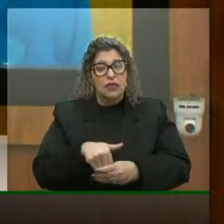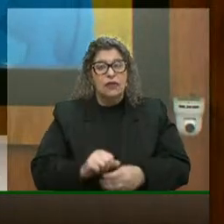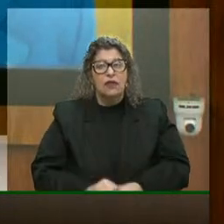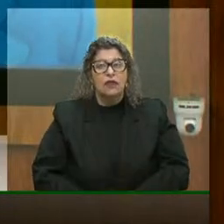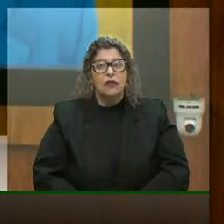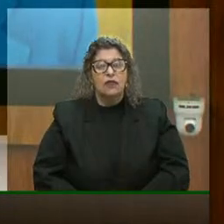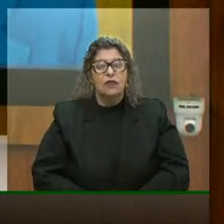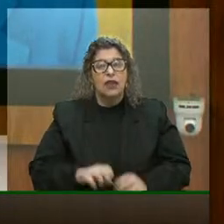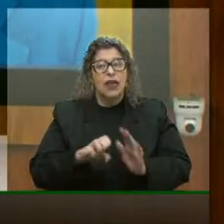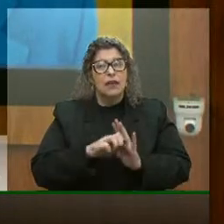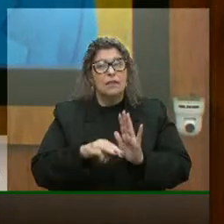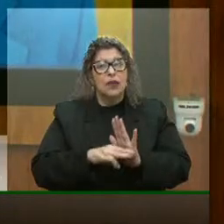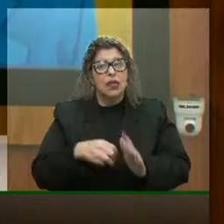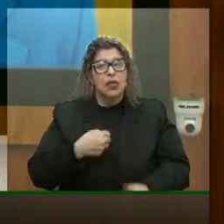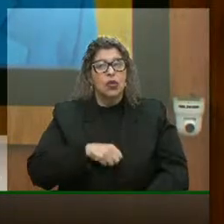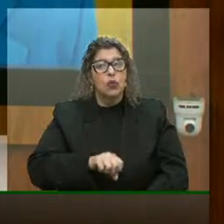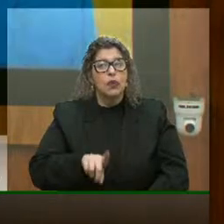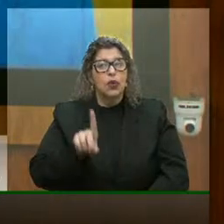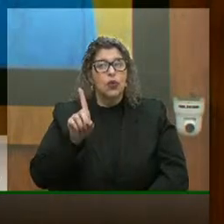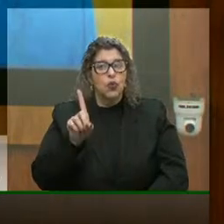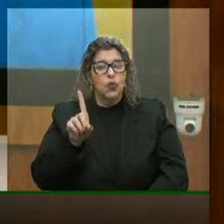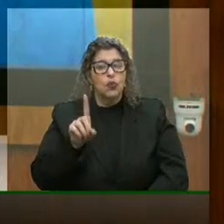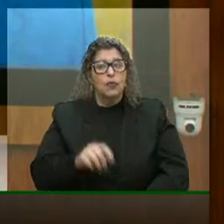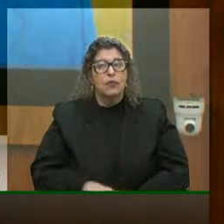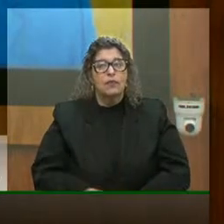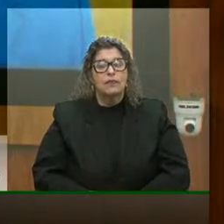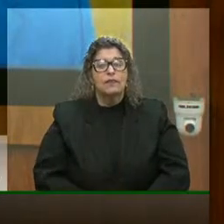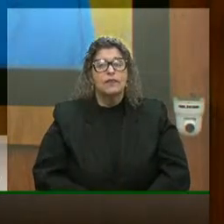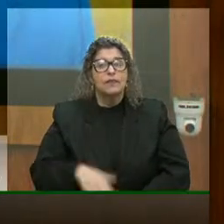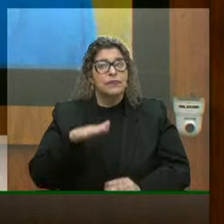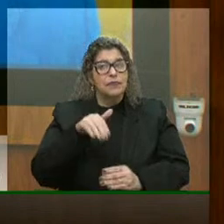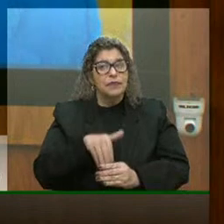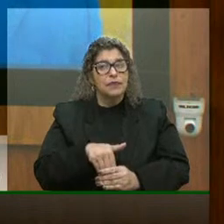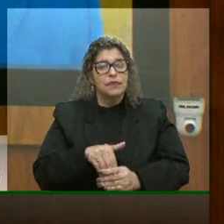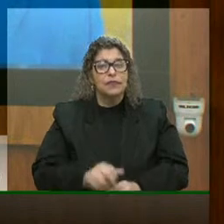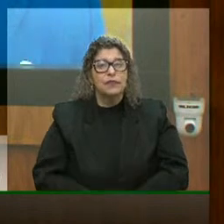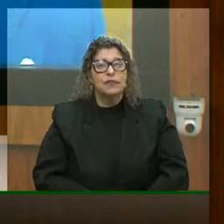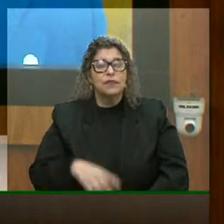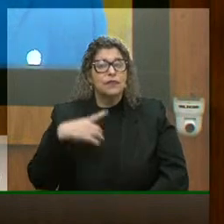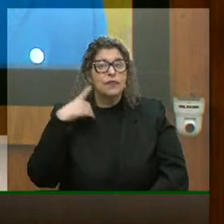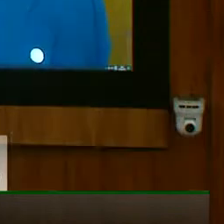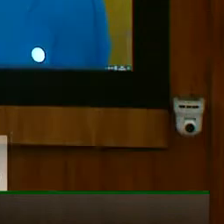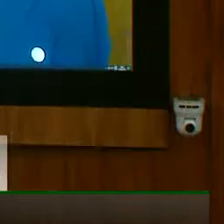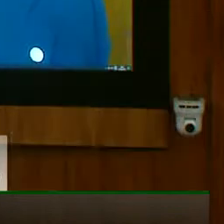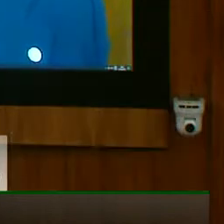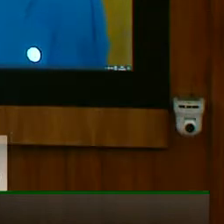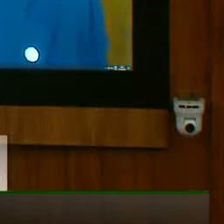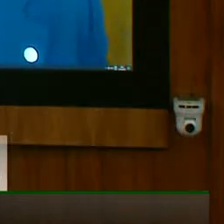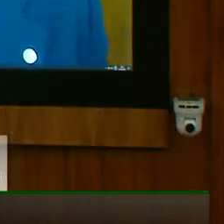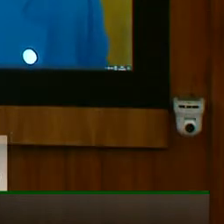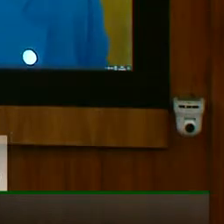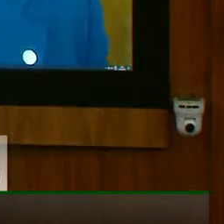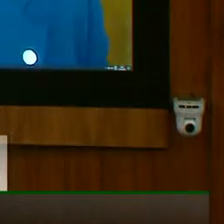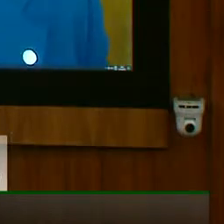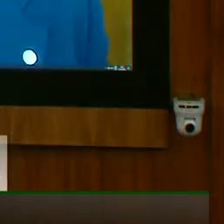da emenda de número 1. Está em votação. Como voto, o deputado Edgar Preto.